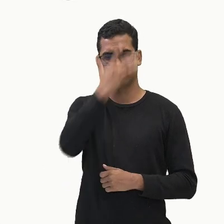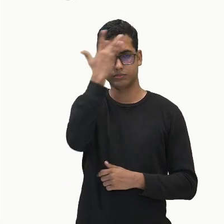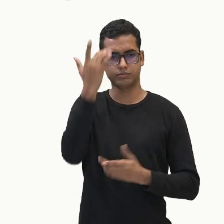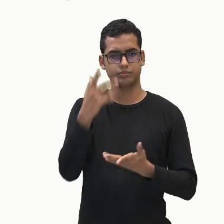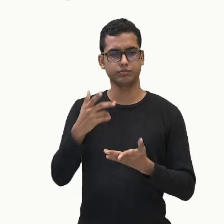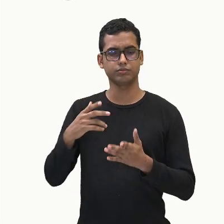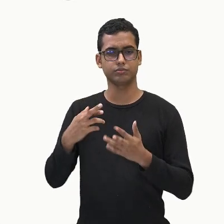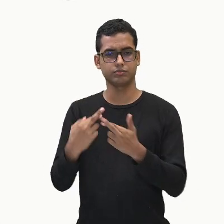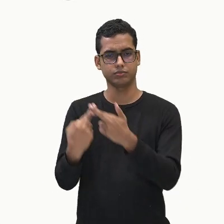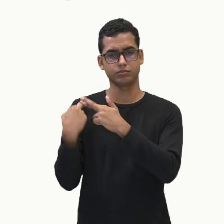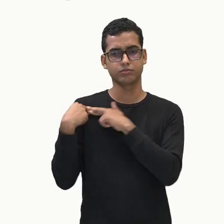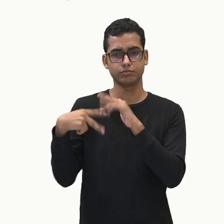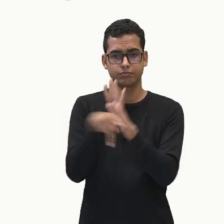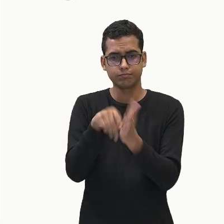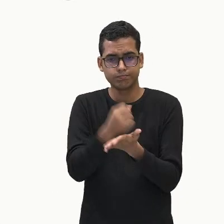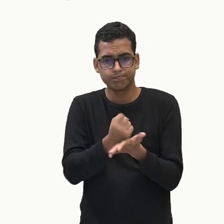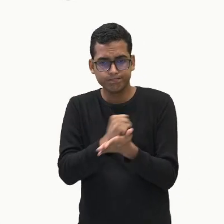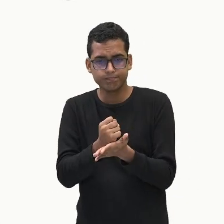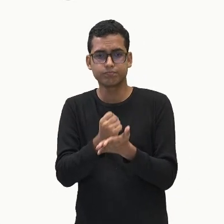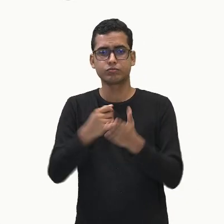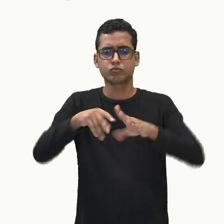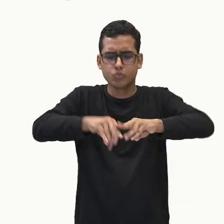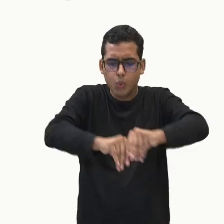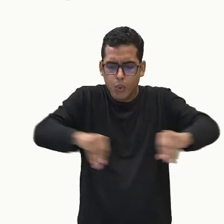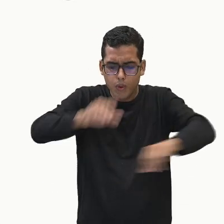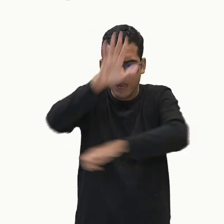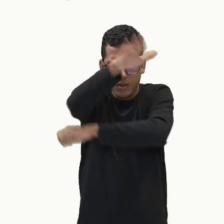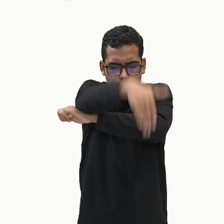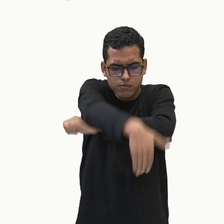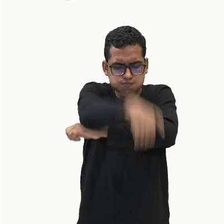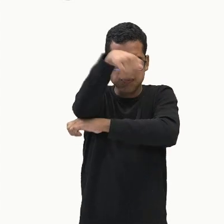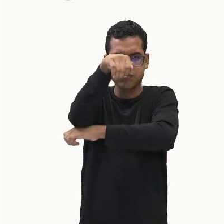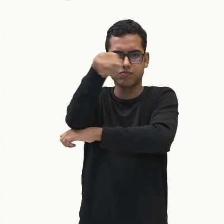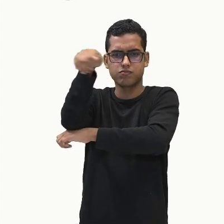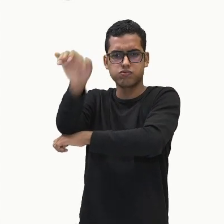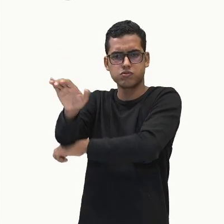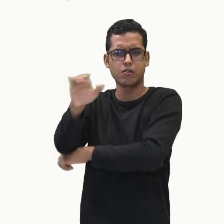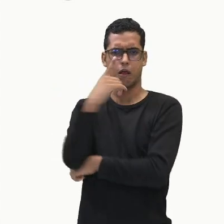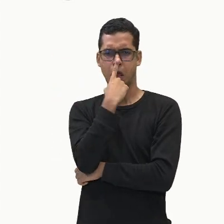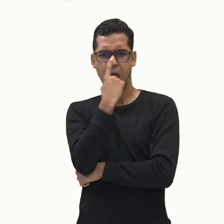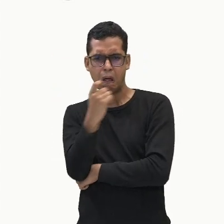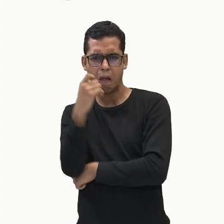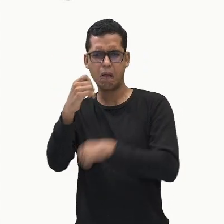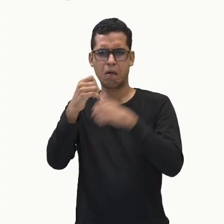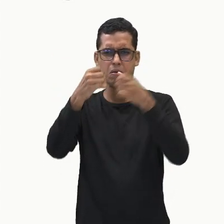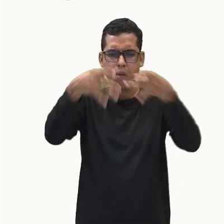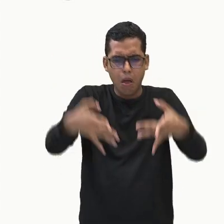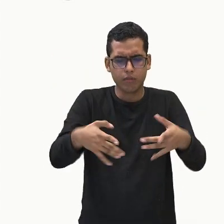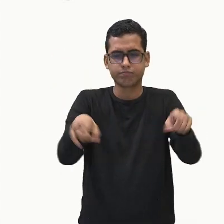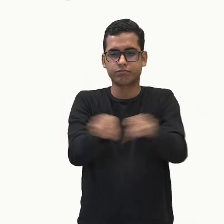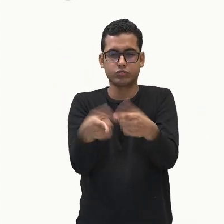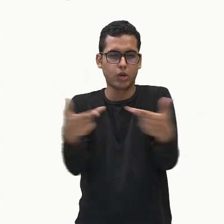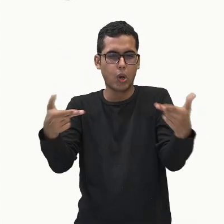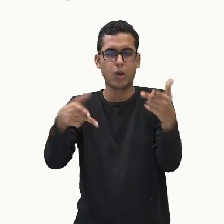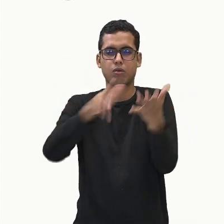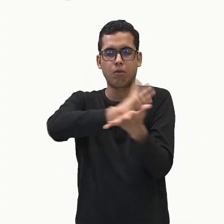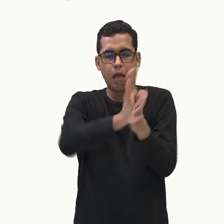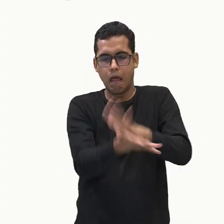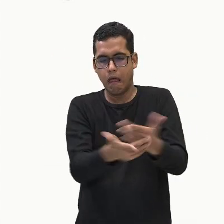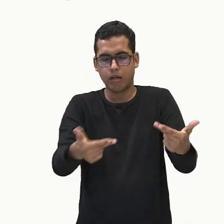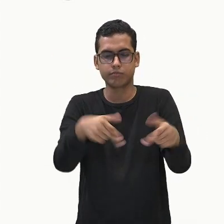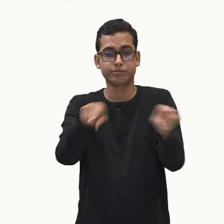terra, escavar a terra quando necessário, né? Retirar lixo também, os escombros de uma obra.